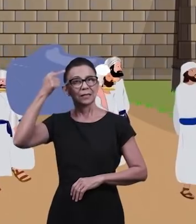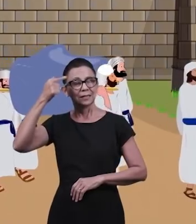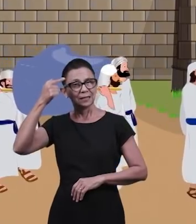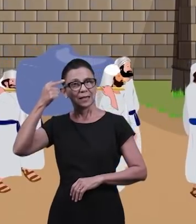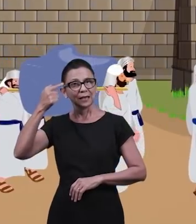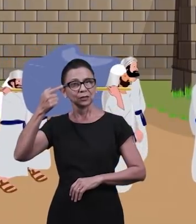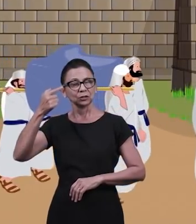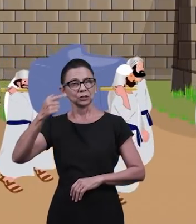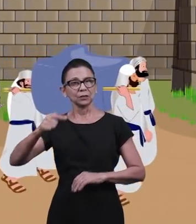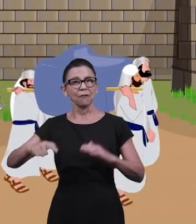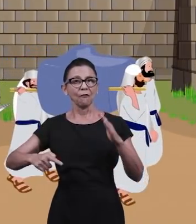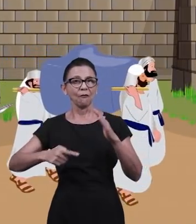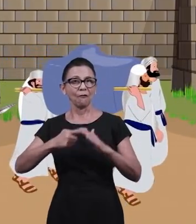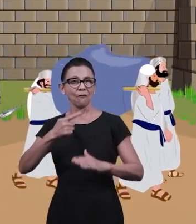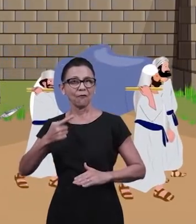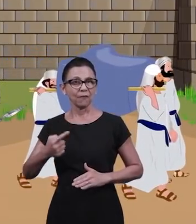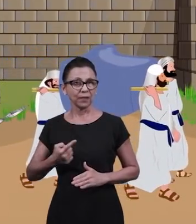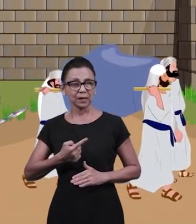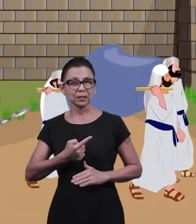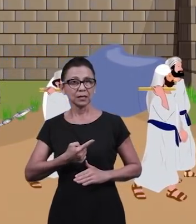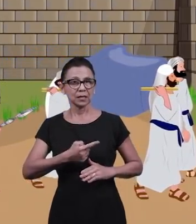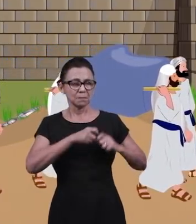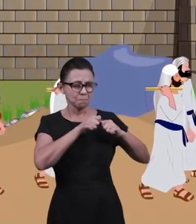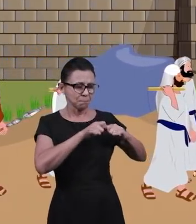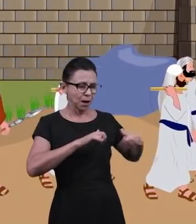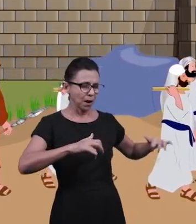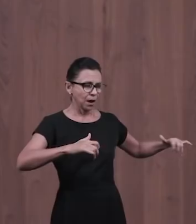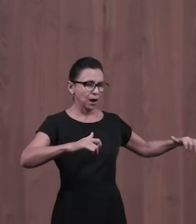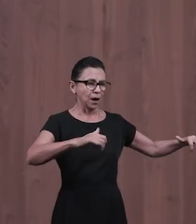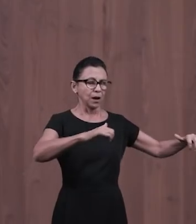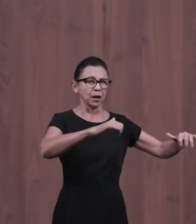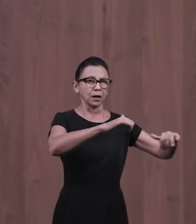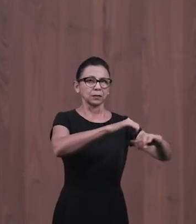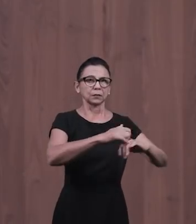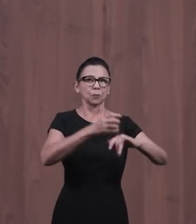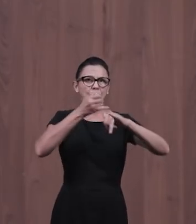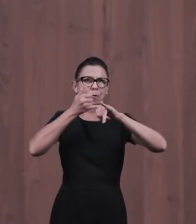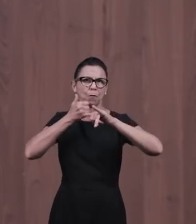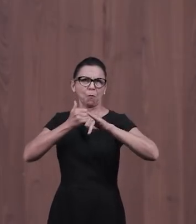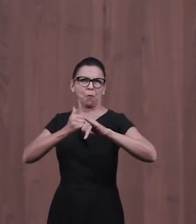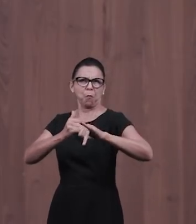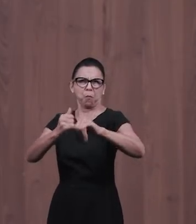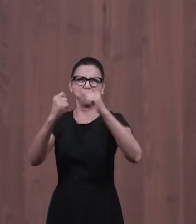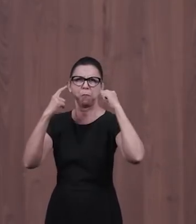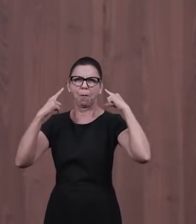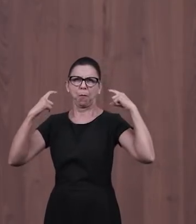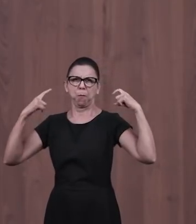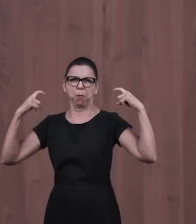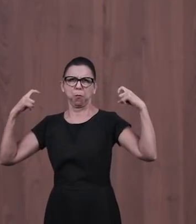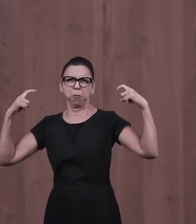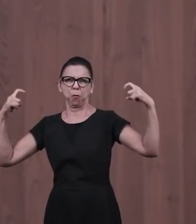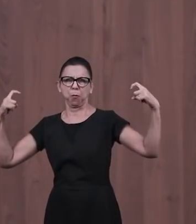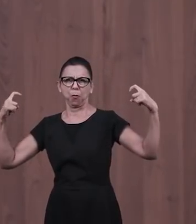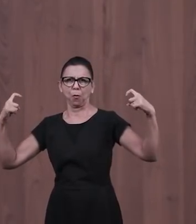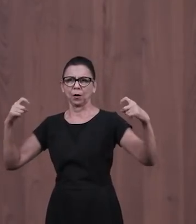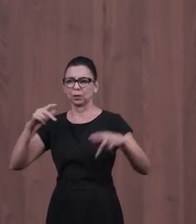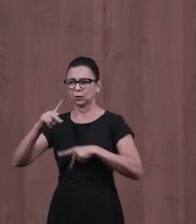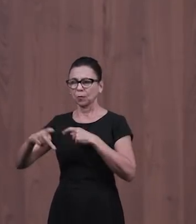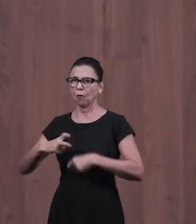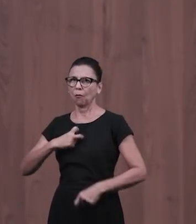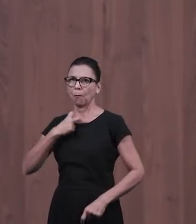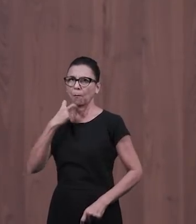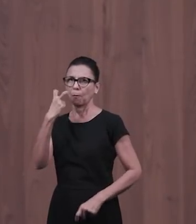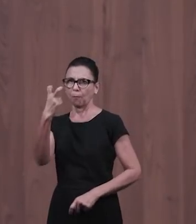sopro longo e forte da buzina dos sacerdotes. Os muros iam cair após o grito do povo.